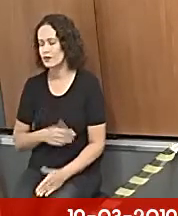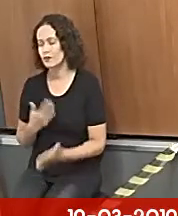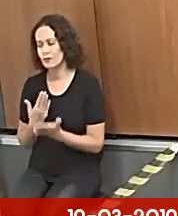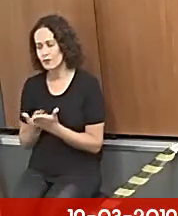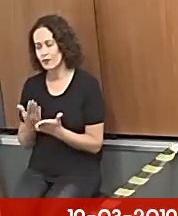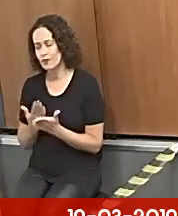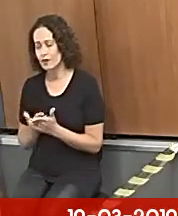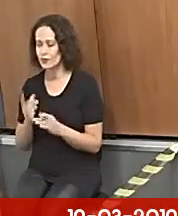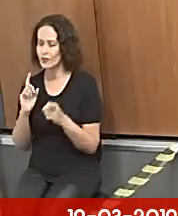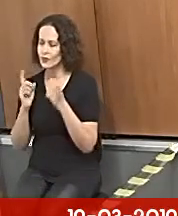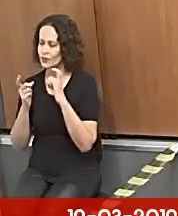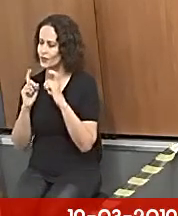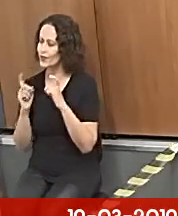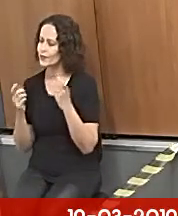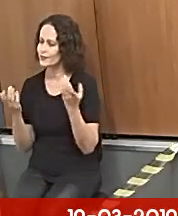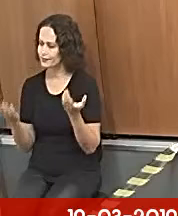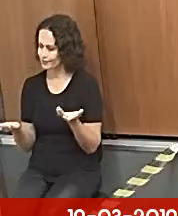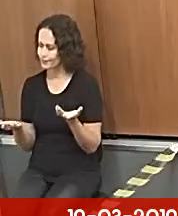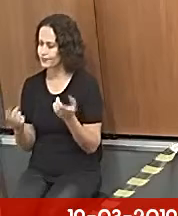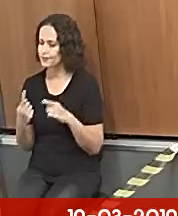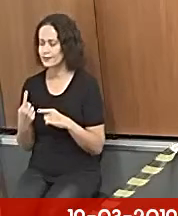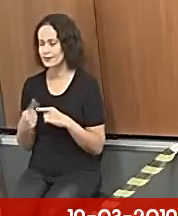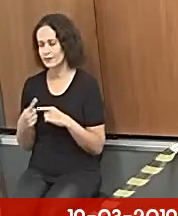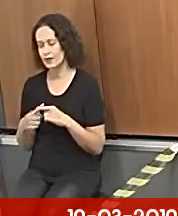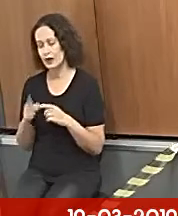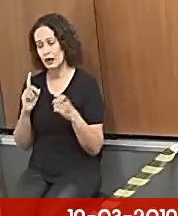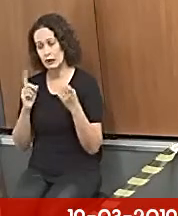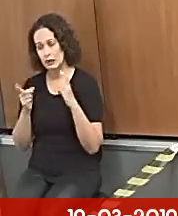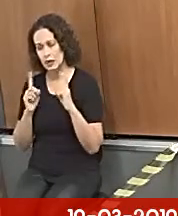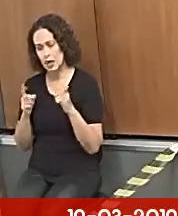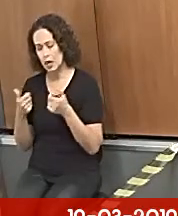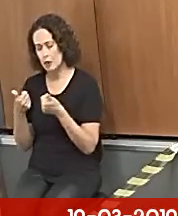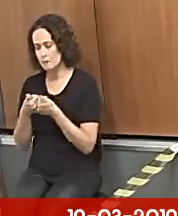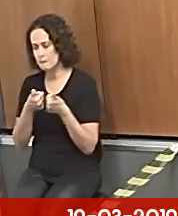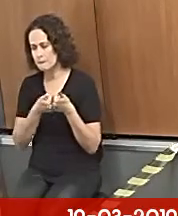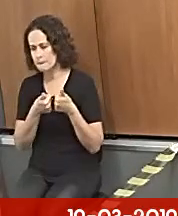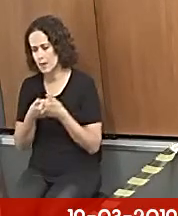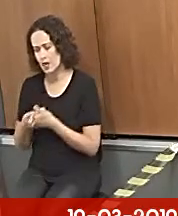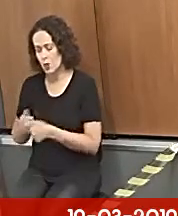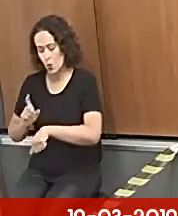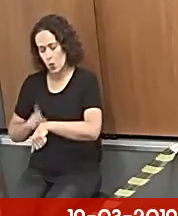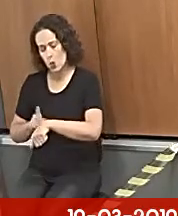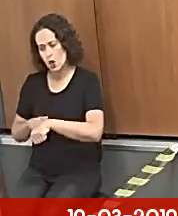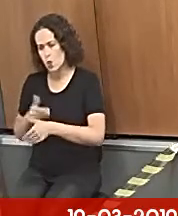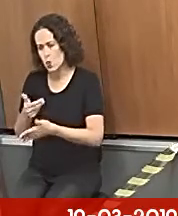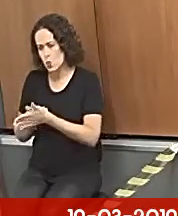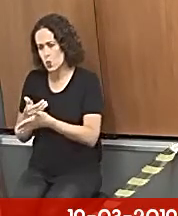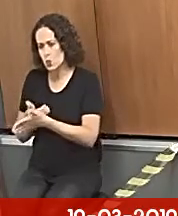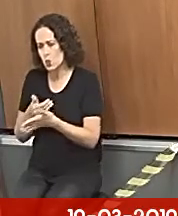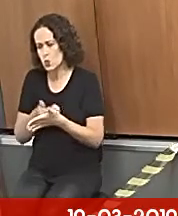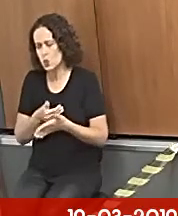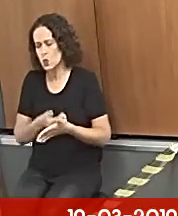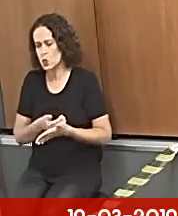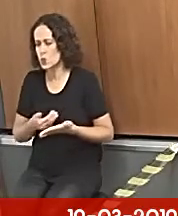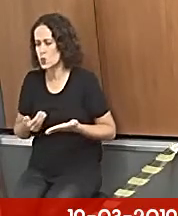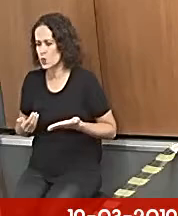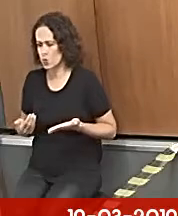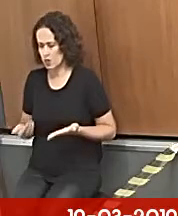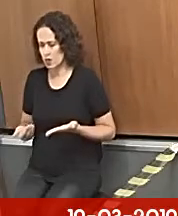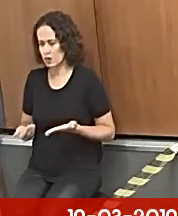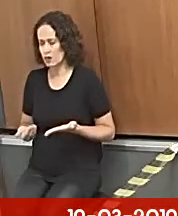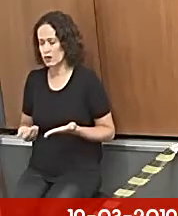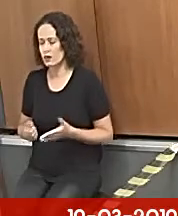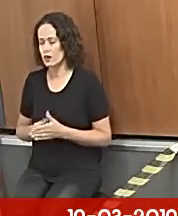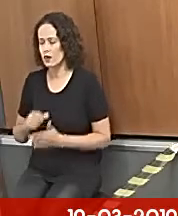sabe deputado porque a gente tem essa reunião todos juntos nem a nossa colega lá do alto estima ela fica lá